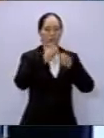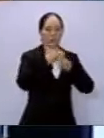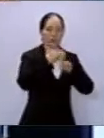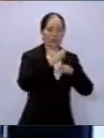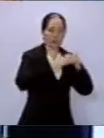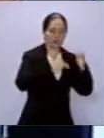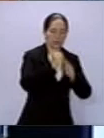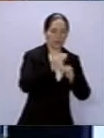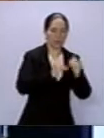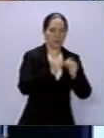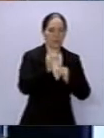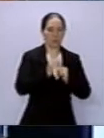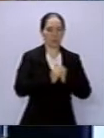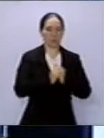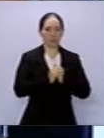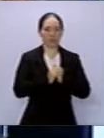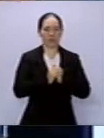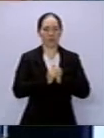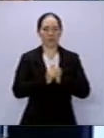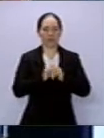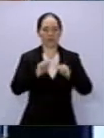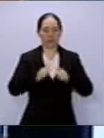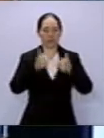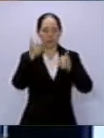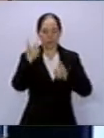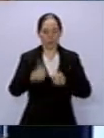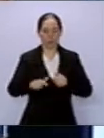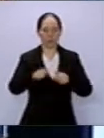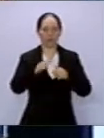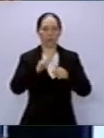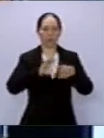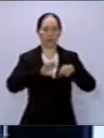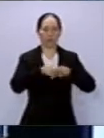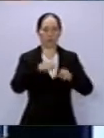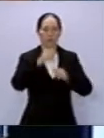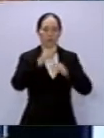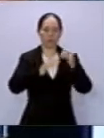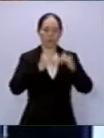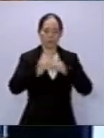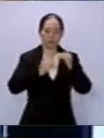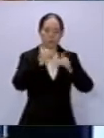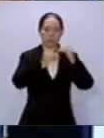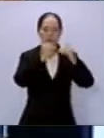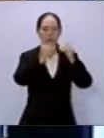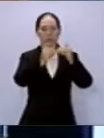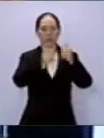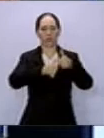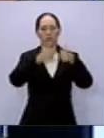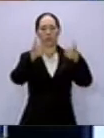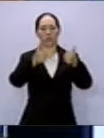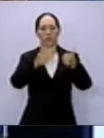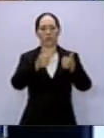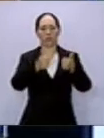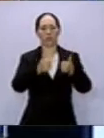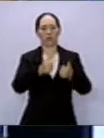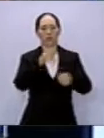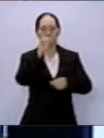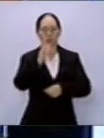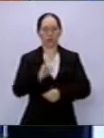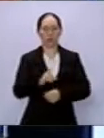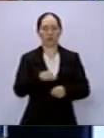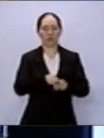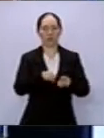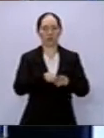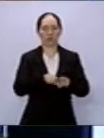profissional né a requalificação desse profissional o investimento em sua carreira e seus direitos